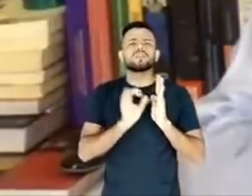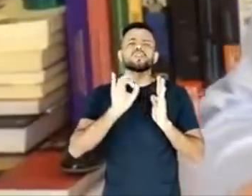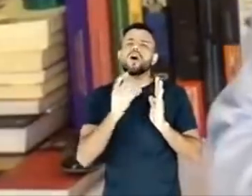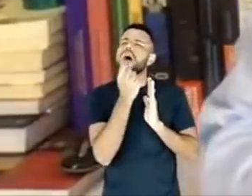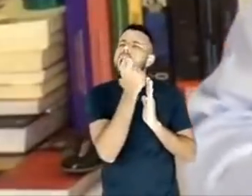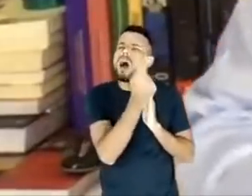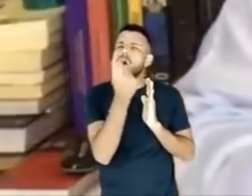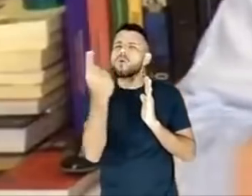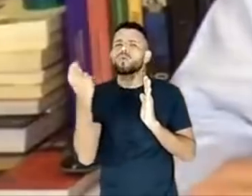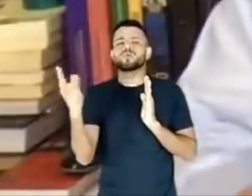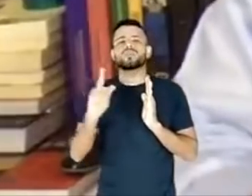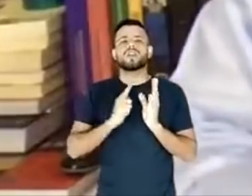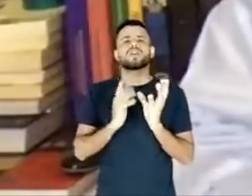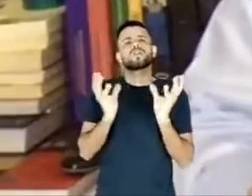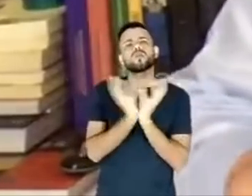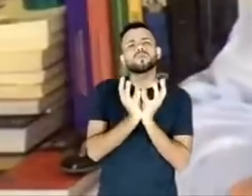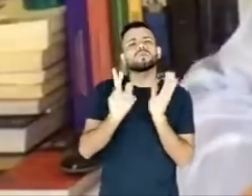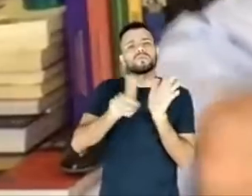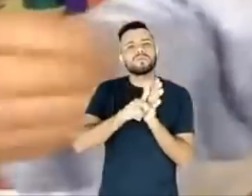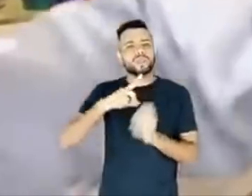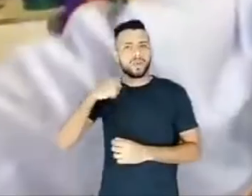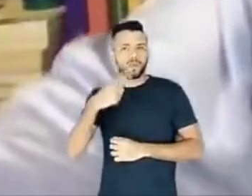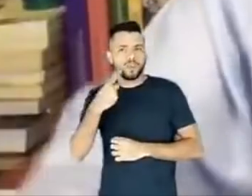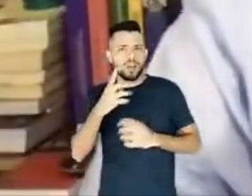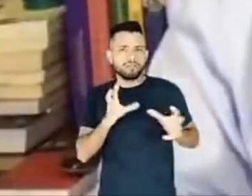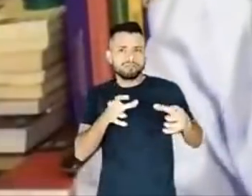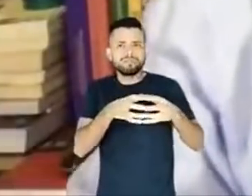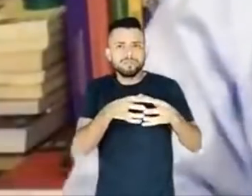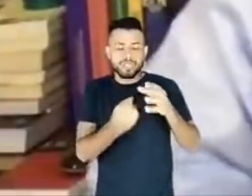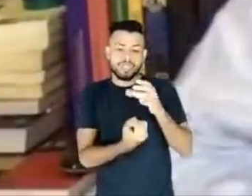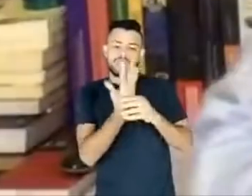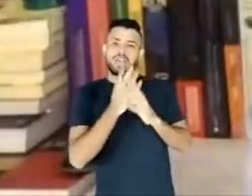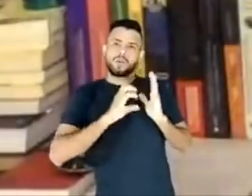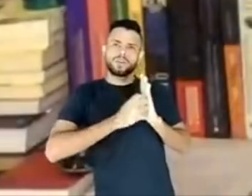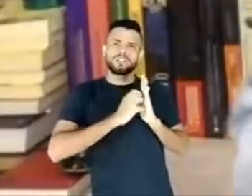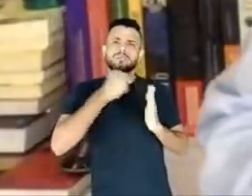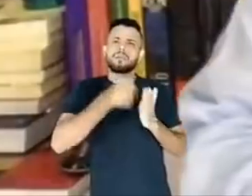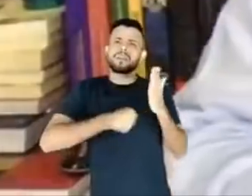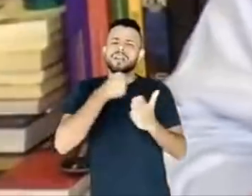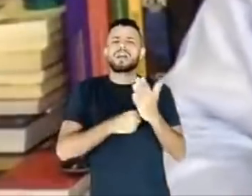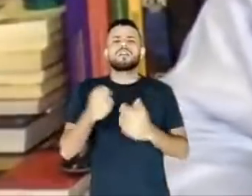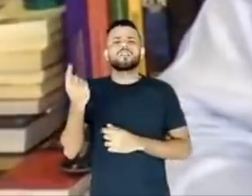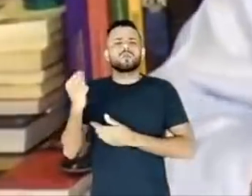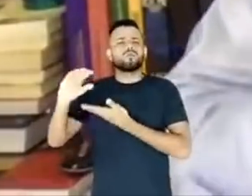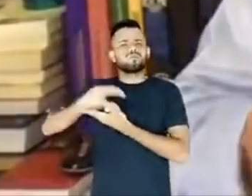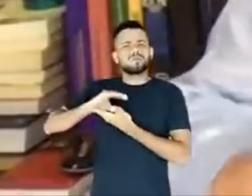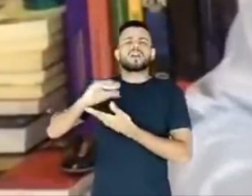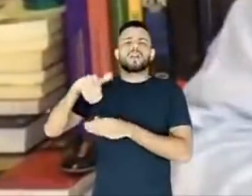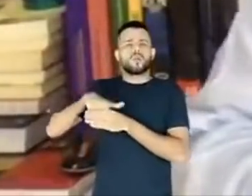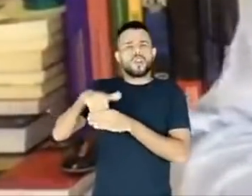cooperativa de deputados que se juntam para criar um partido, para brigar pelo fundo eleitoral, pelo fundo partidário, mas que não tem